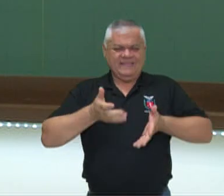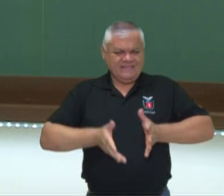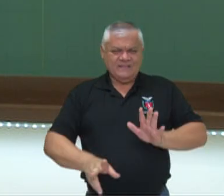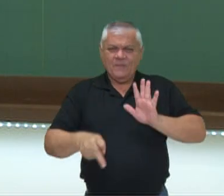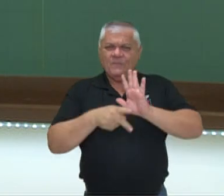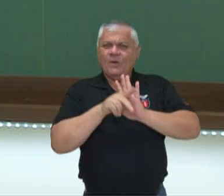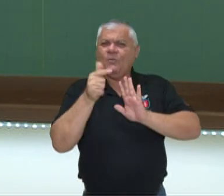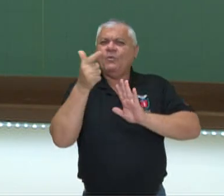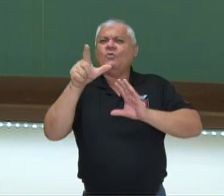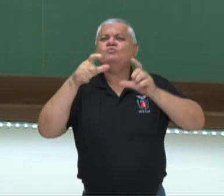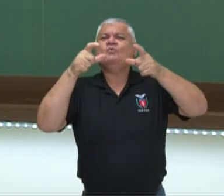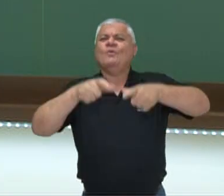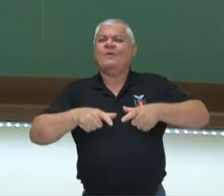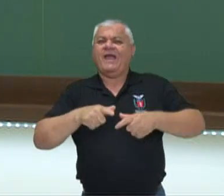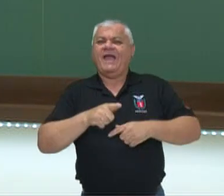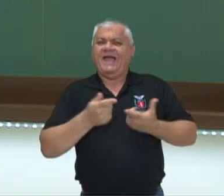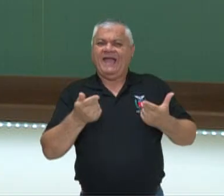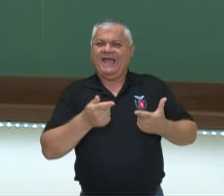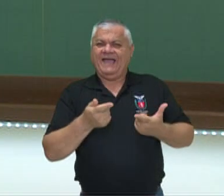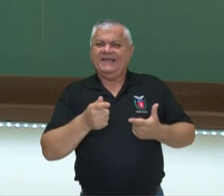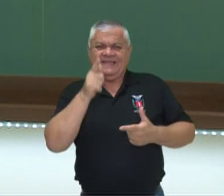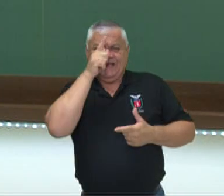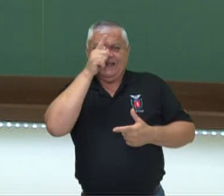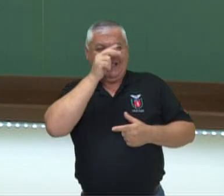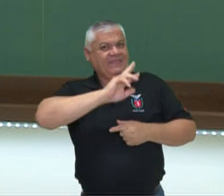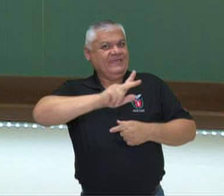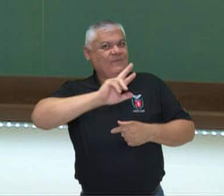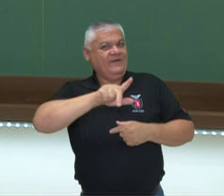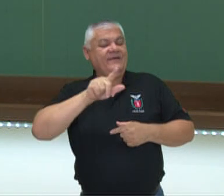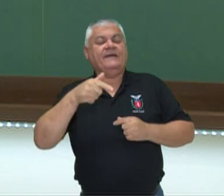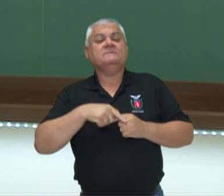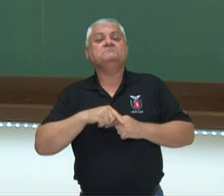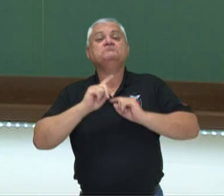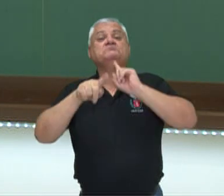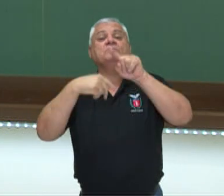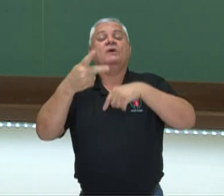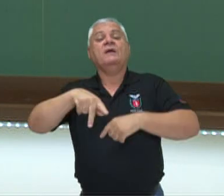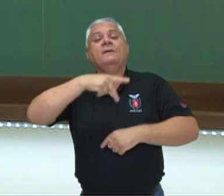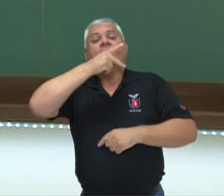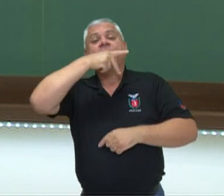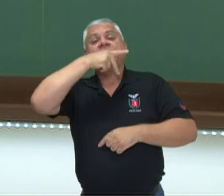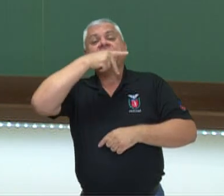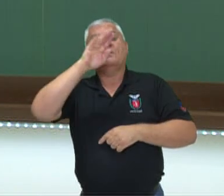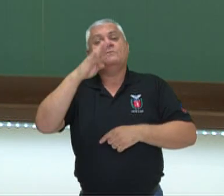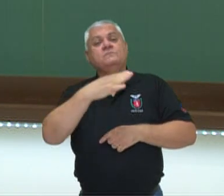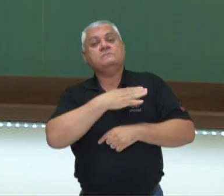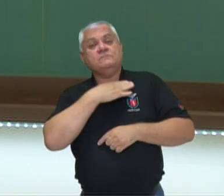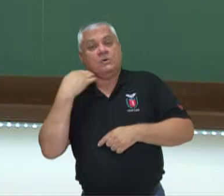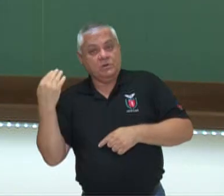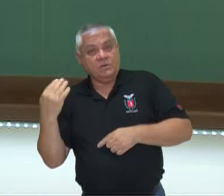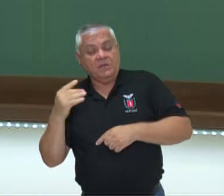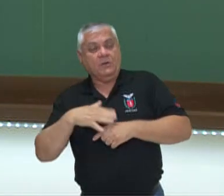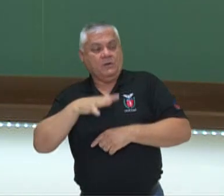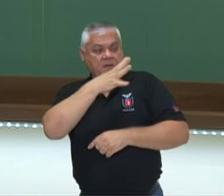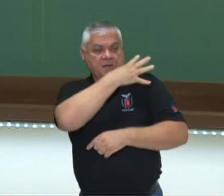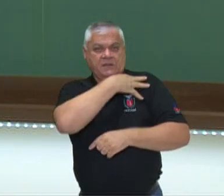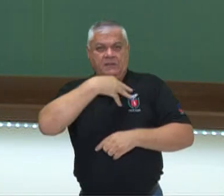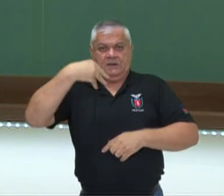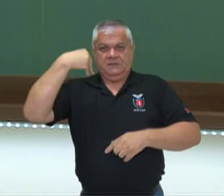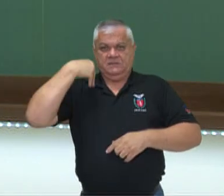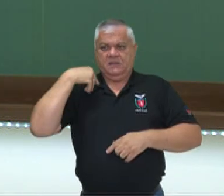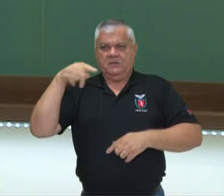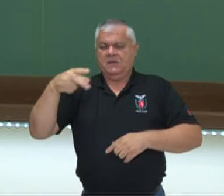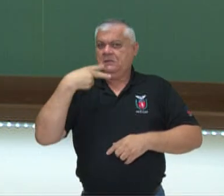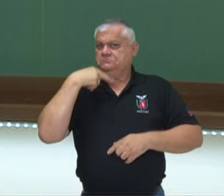e isso teve um impacto muito grande. Quando Platão morreu, o Aristóteles, que era considerado o cérebro da